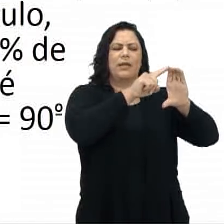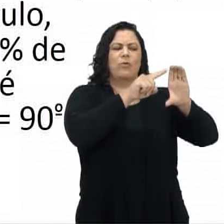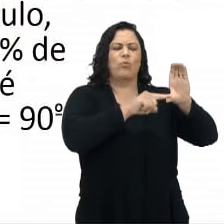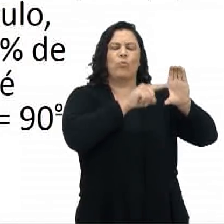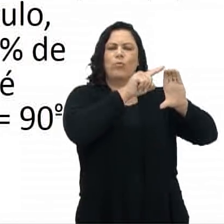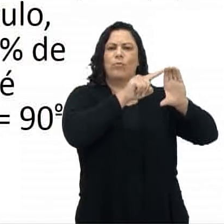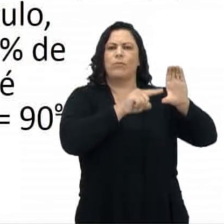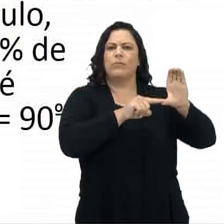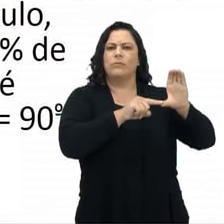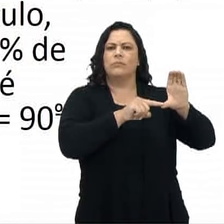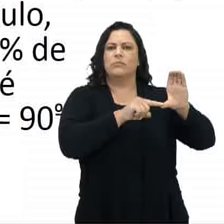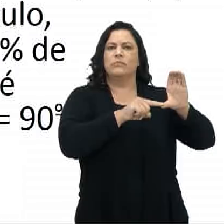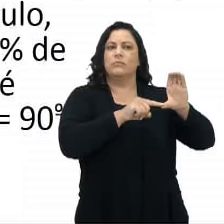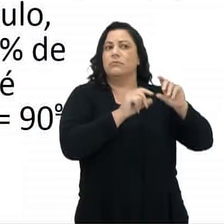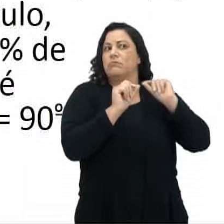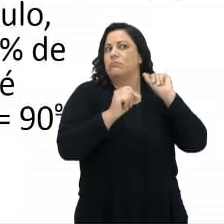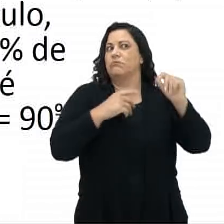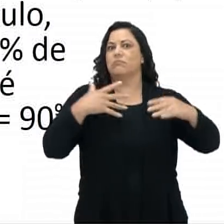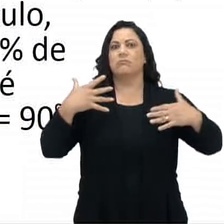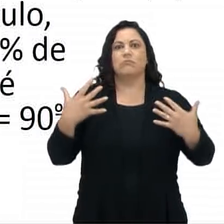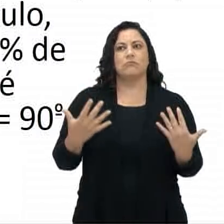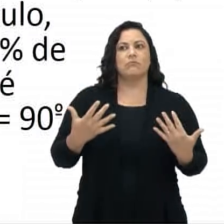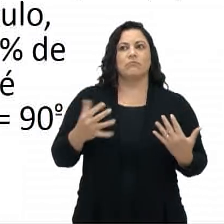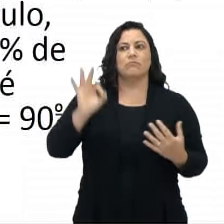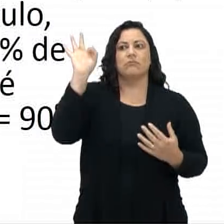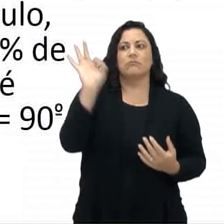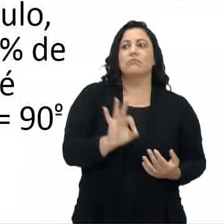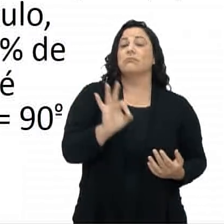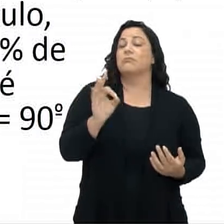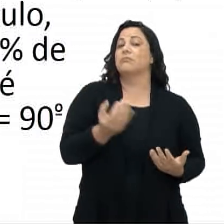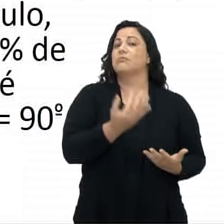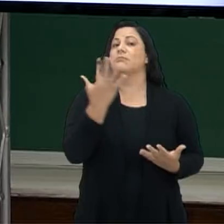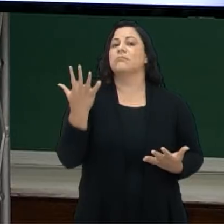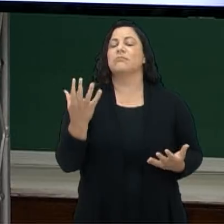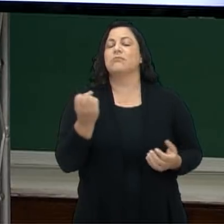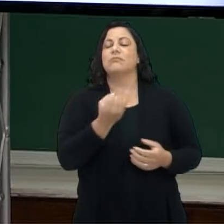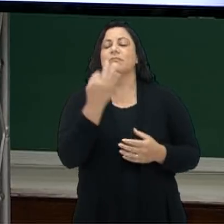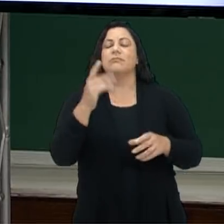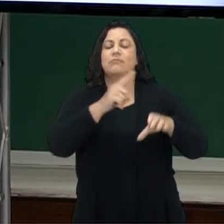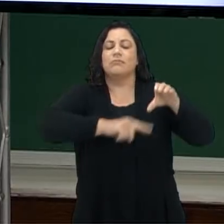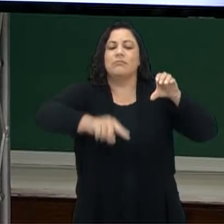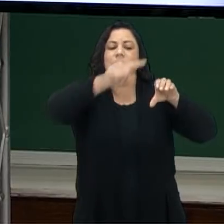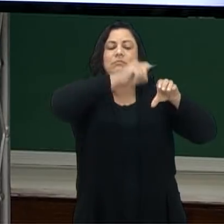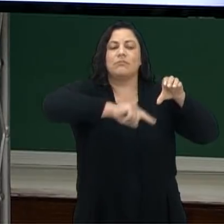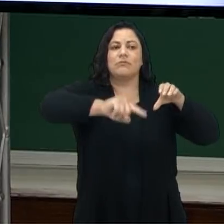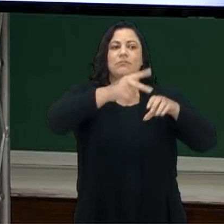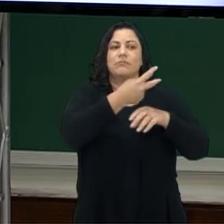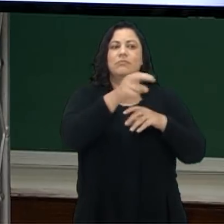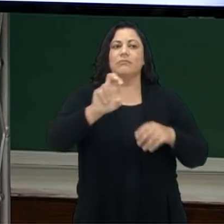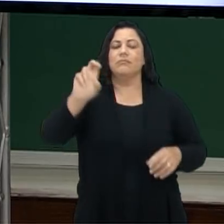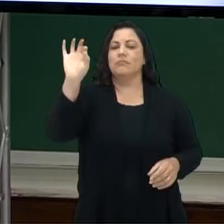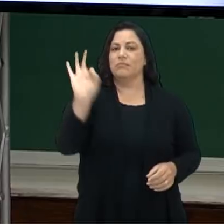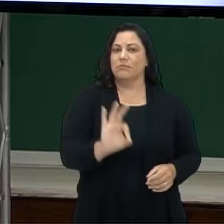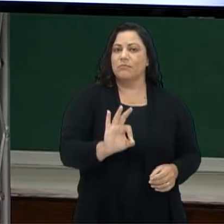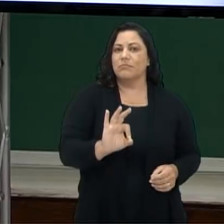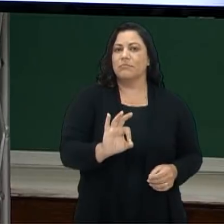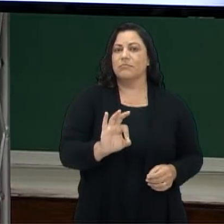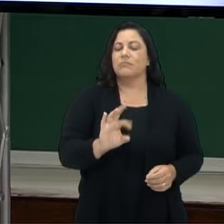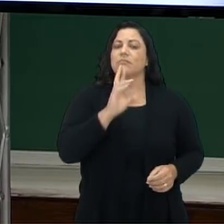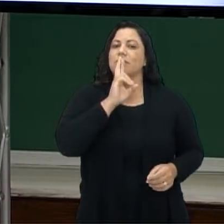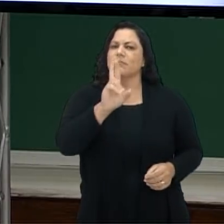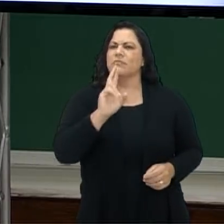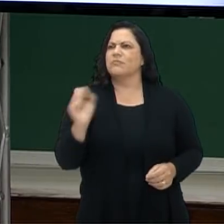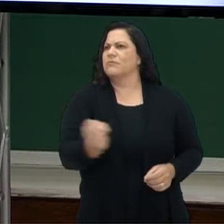círculo, tá? Então, olha só, esse 25% de respostas equivale a quanto